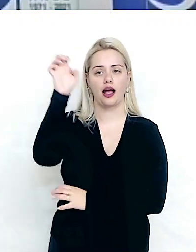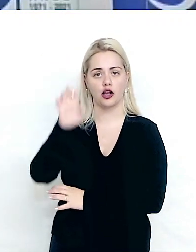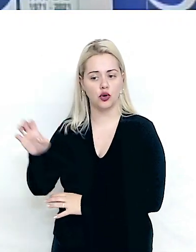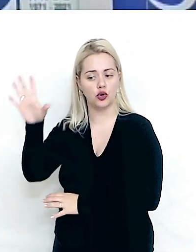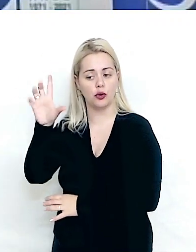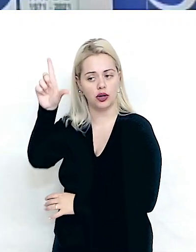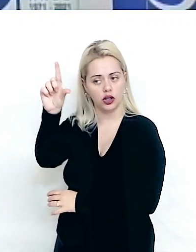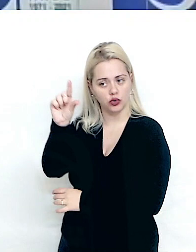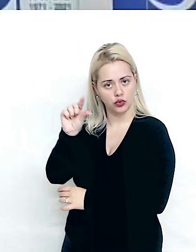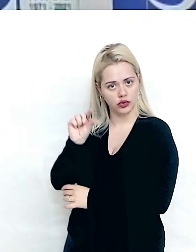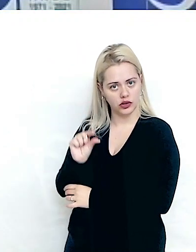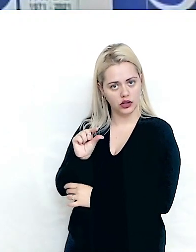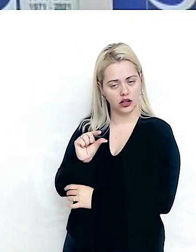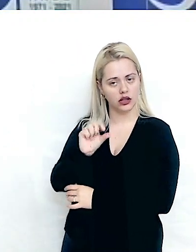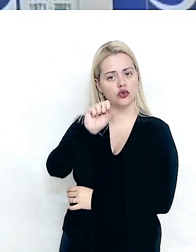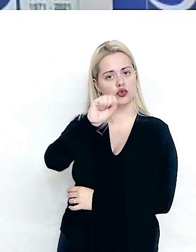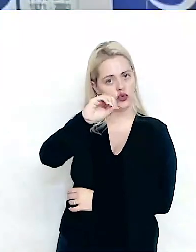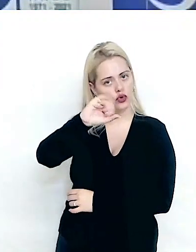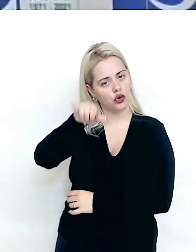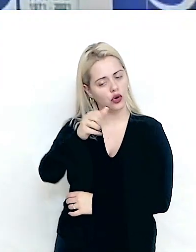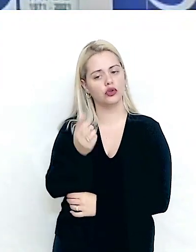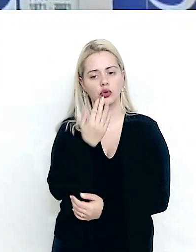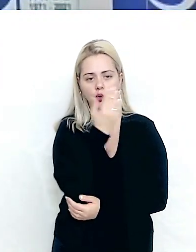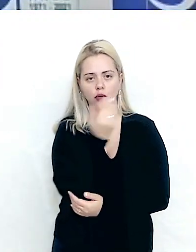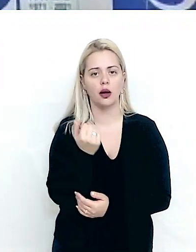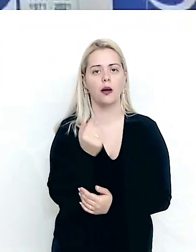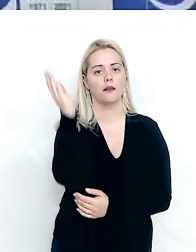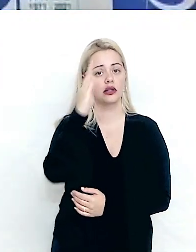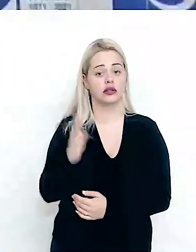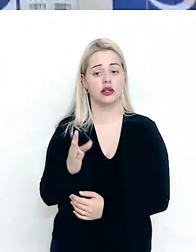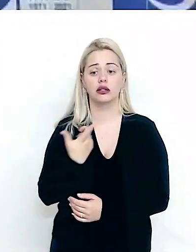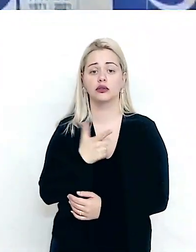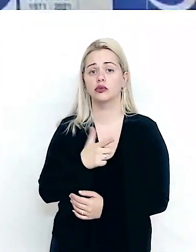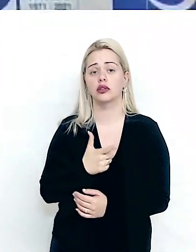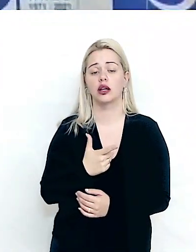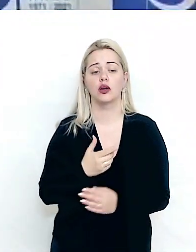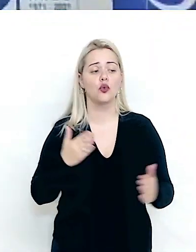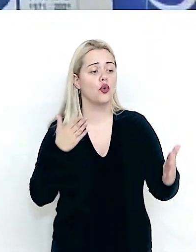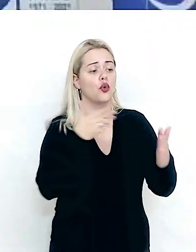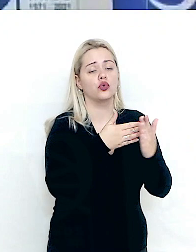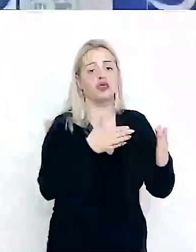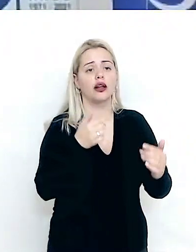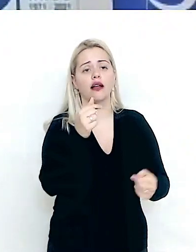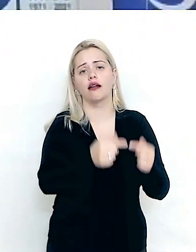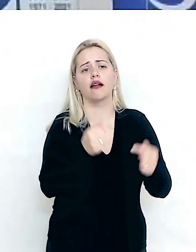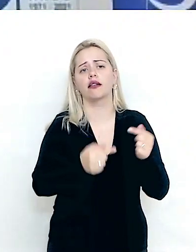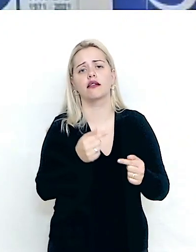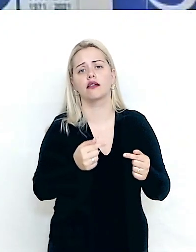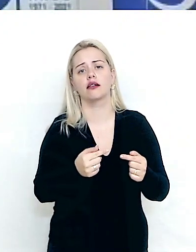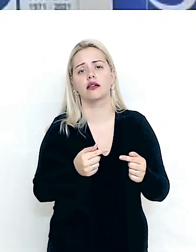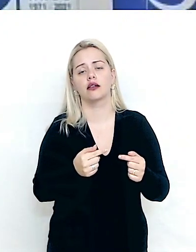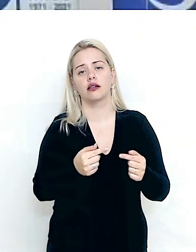soja brasileira, ou aumentar o seu grau de consumo de soja brasileira, isso não terá repercussão direta no, no, na produção da